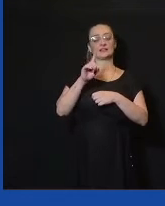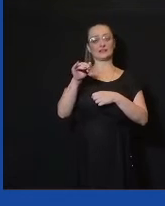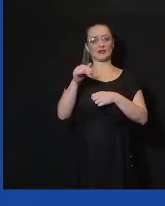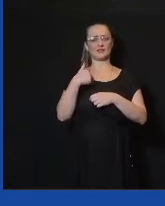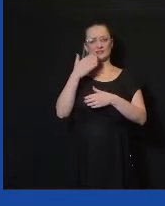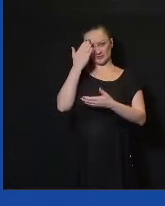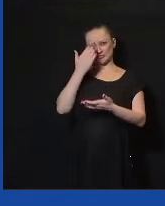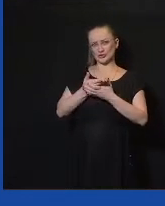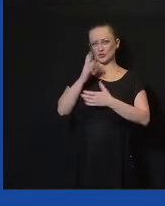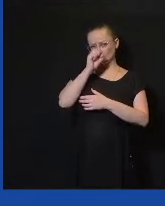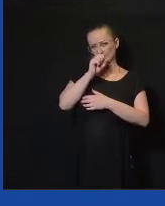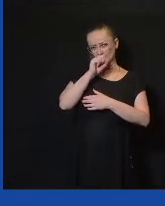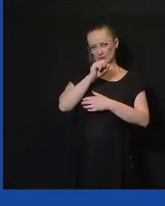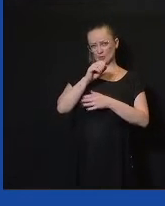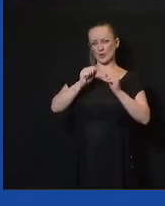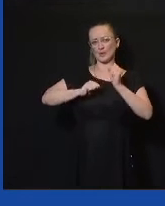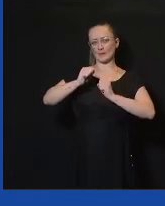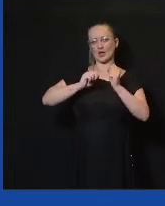de empresas?